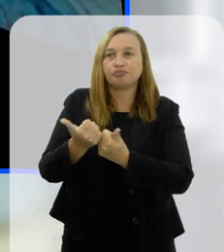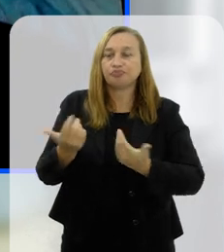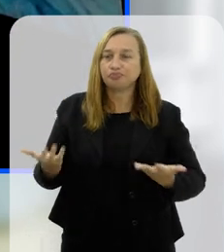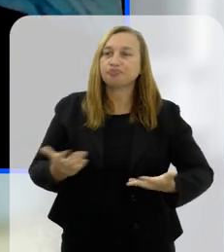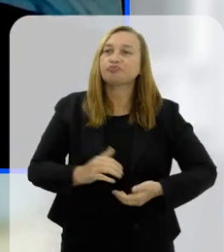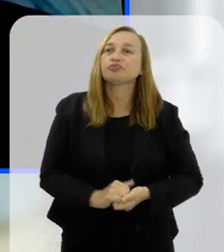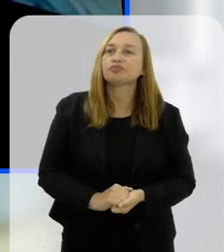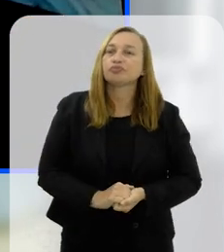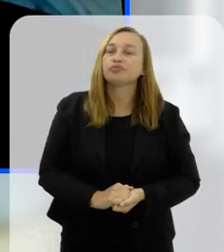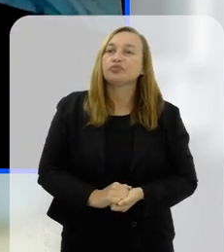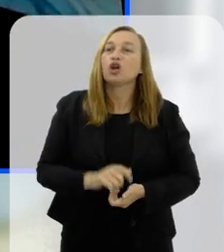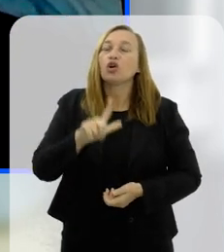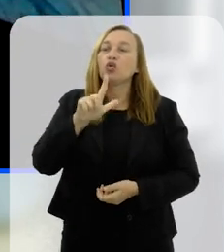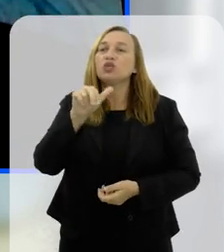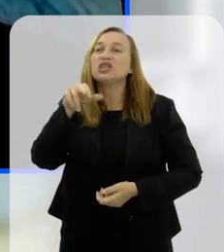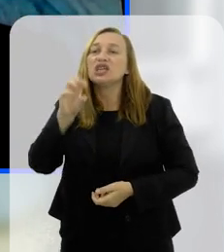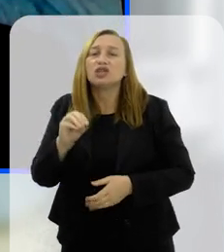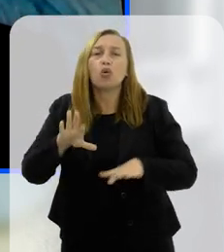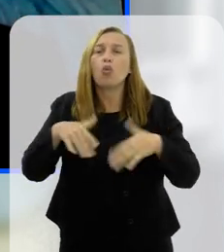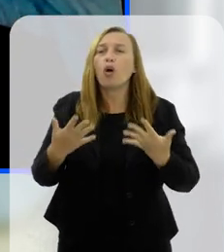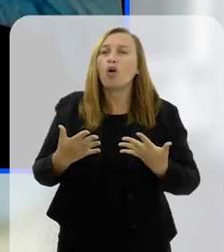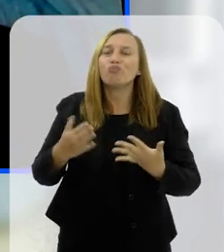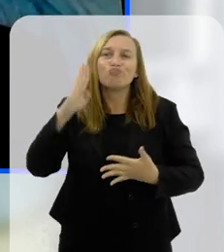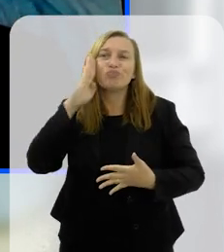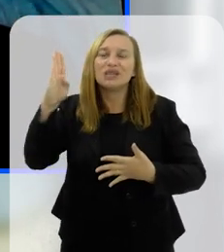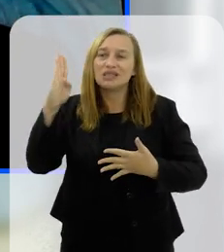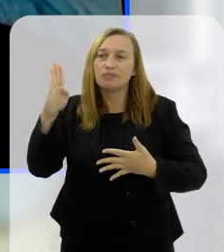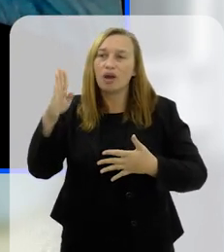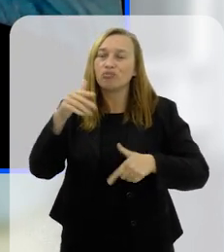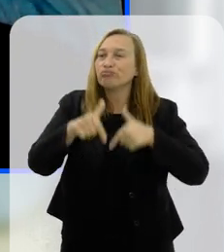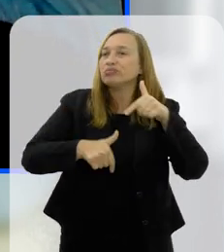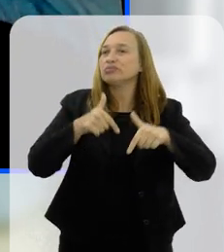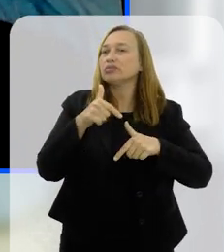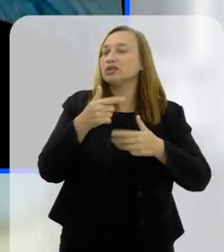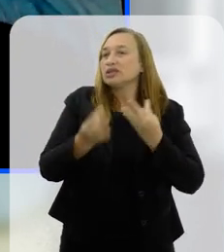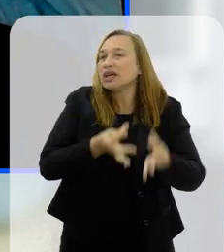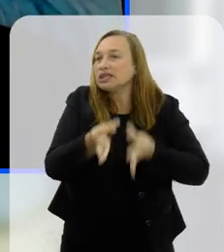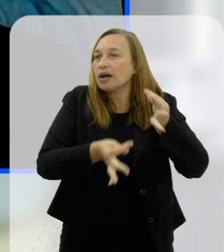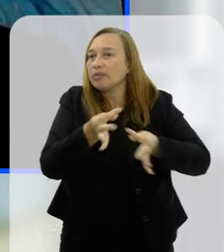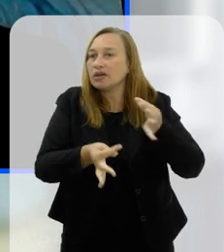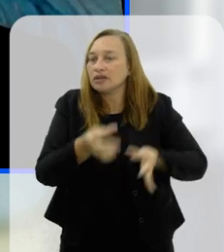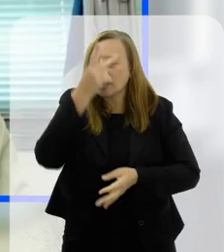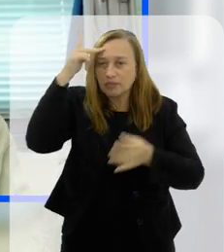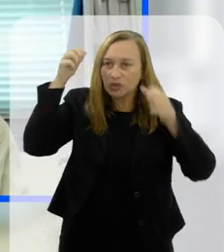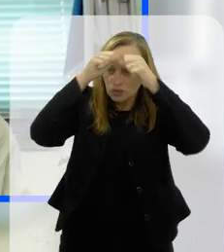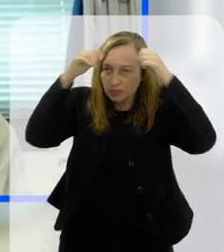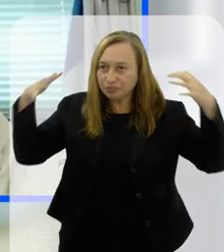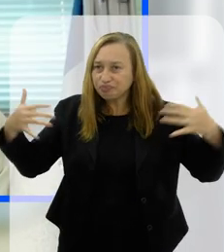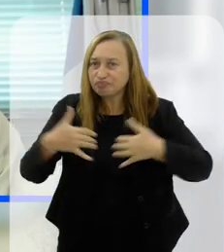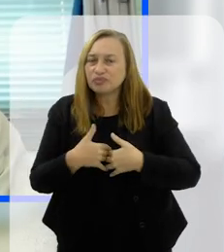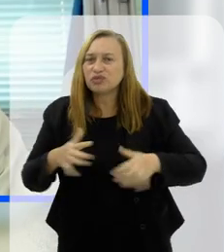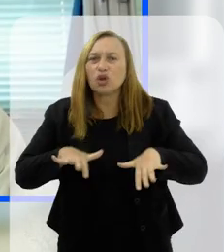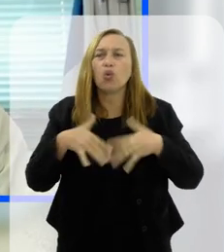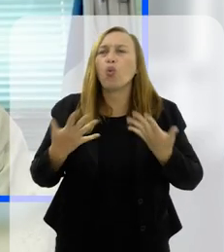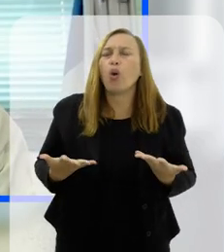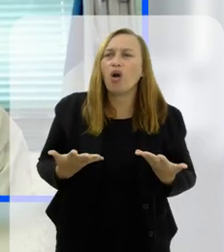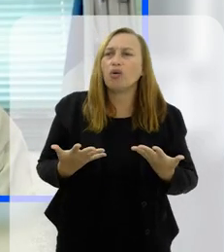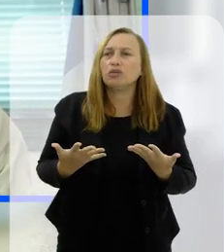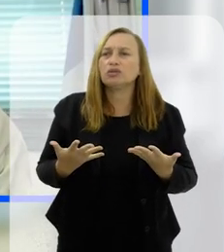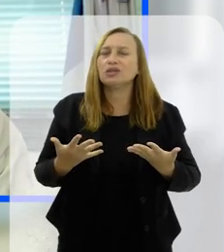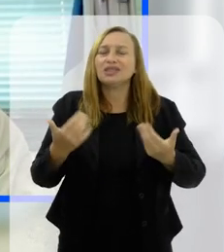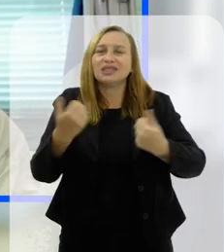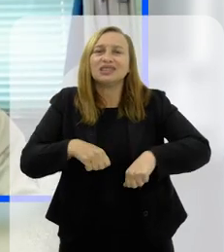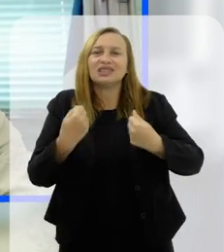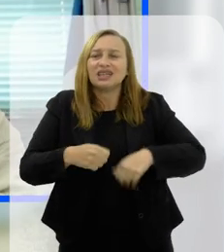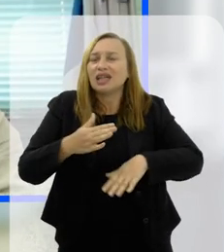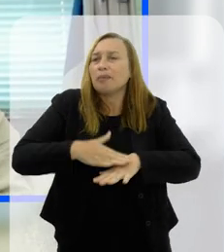trabalho entendeu Luciano e quais são os principais tratamentos assim para pra pessoa com Transtorno do espectro autista o que que Quais